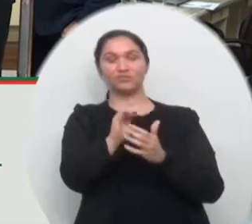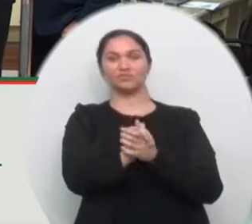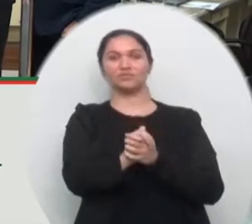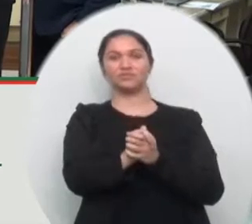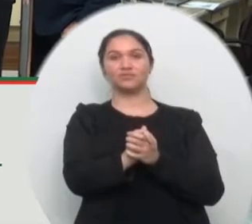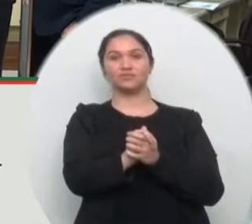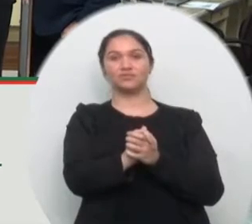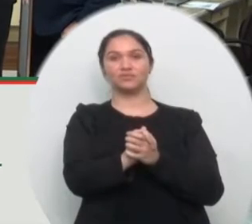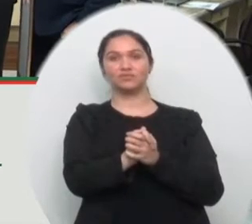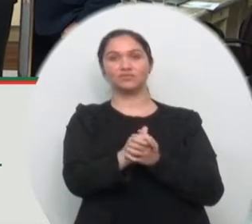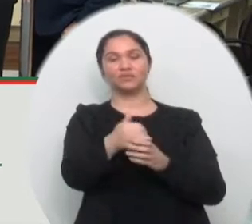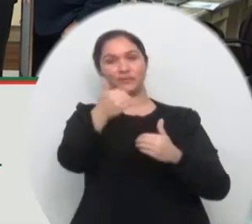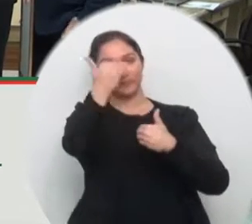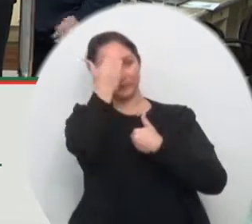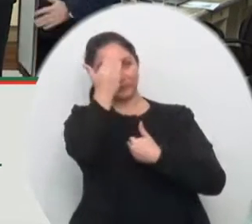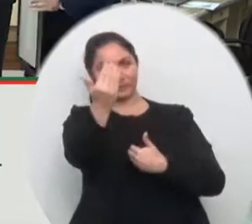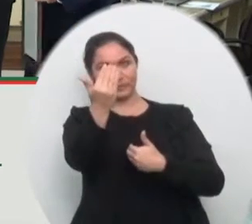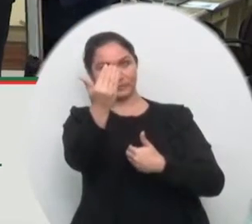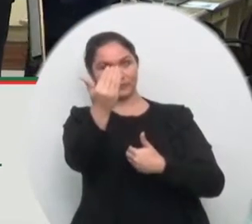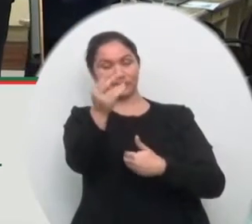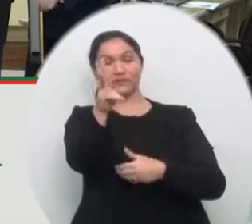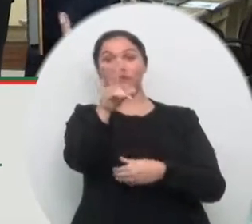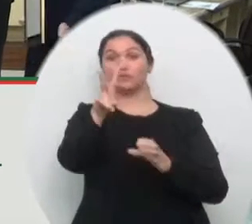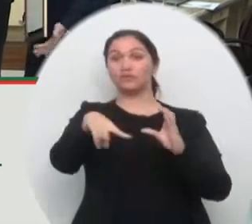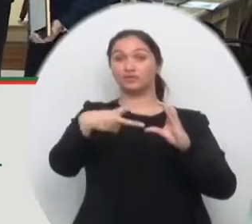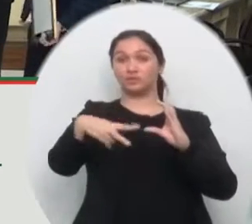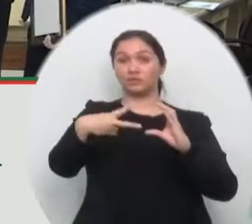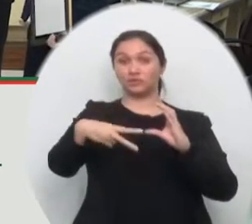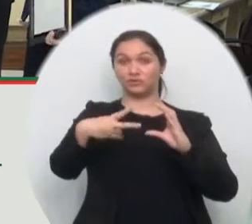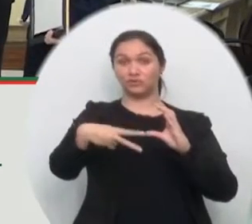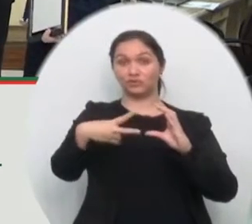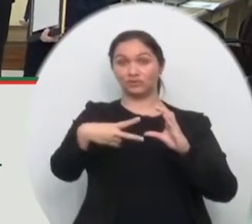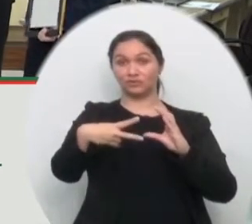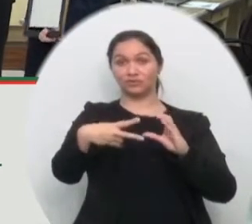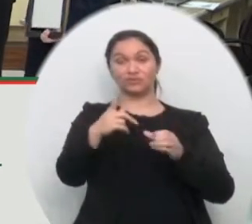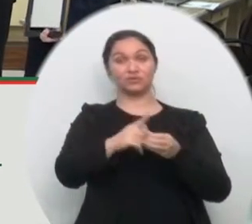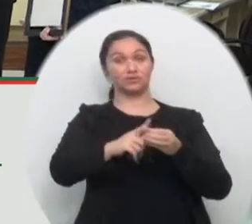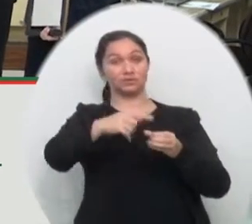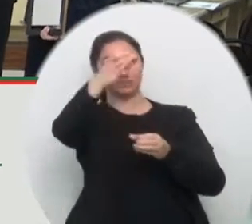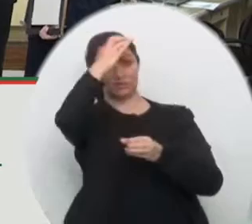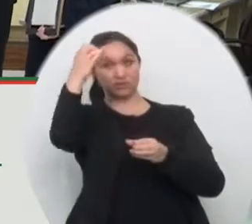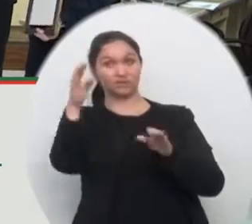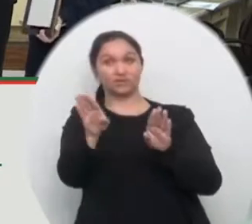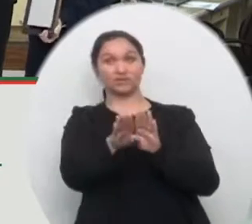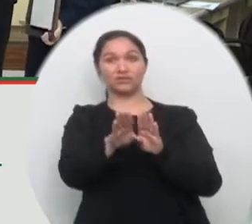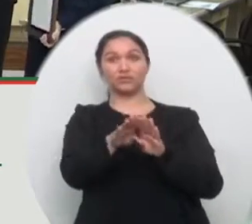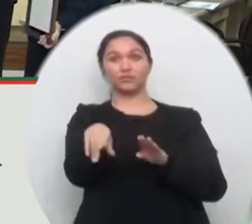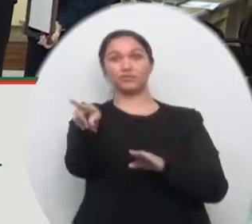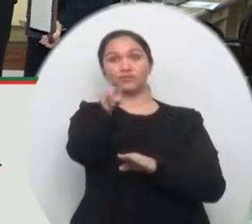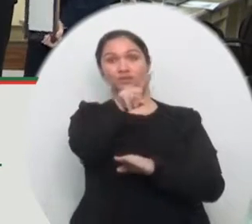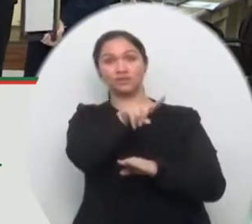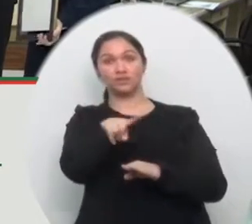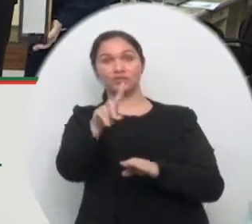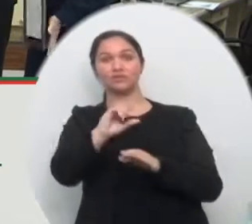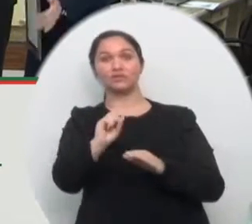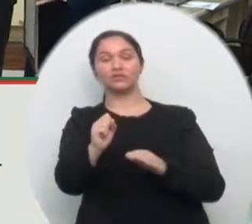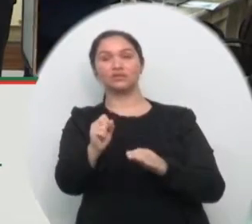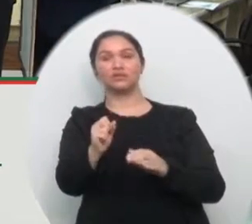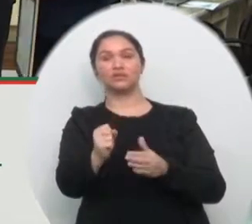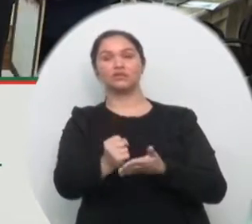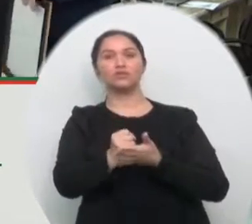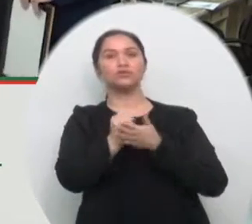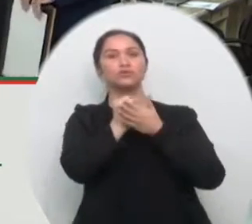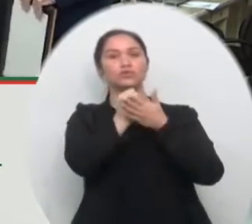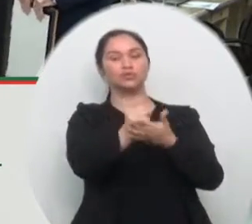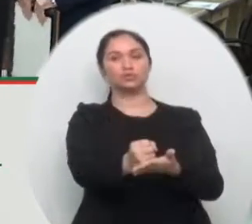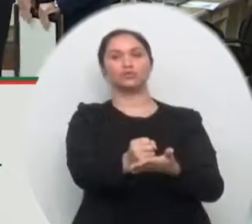mas muito obrigado à Câmara de Vereadores e principalmente a vocês que ajudam a construir essa imagem